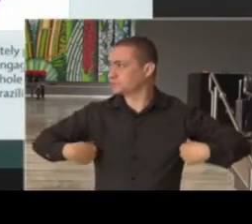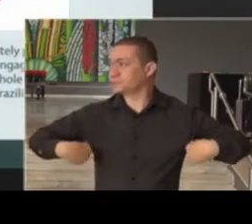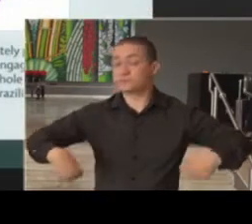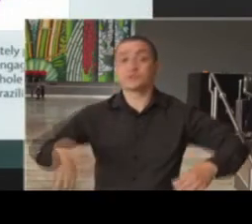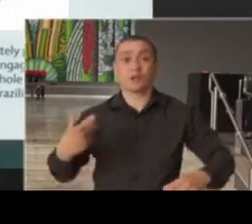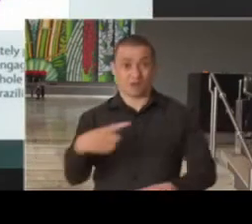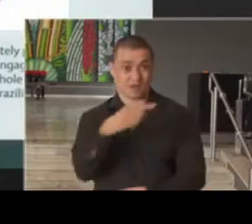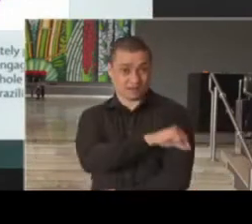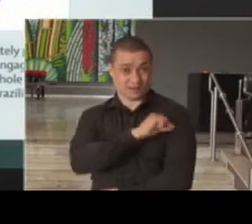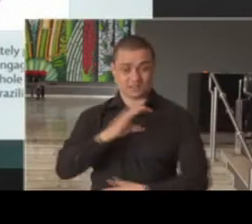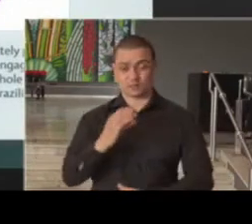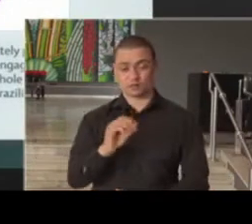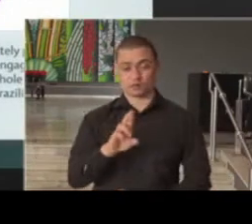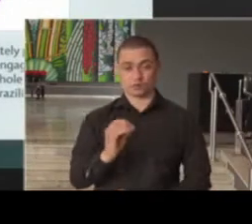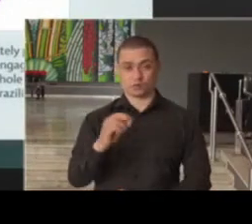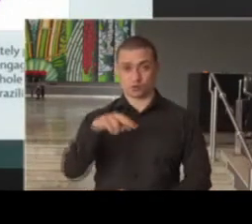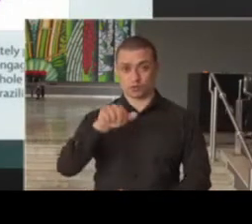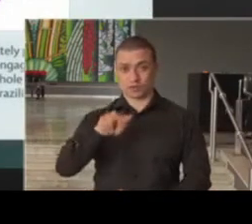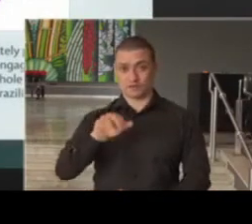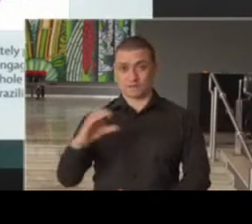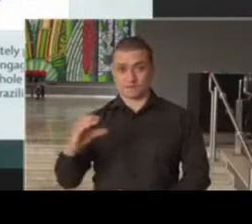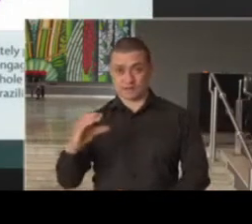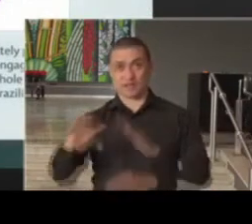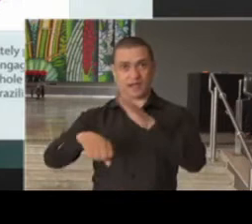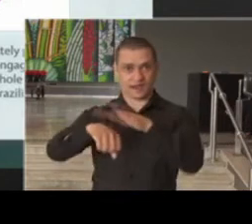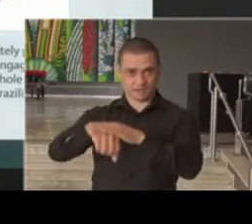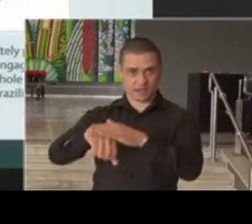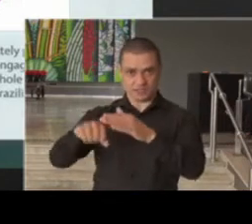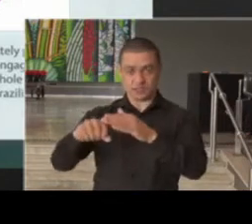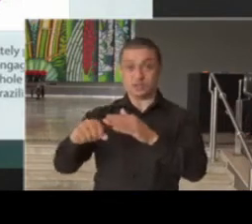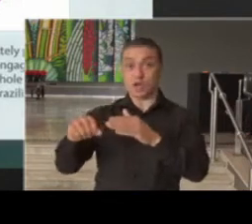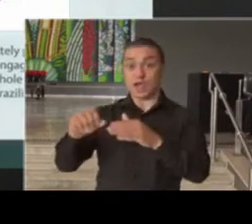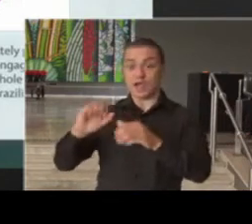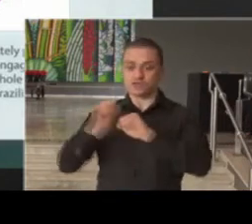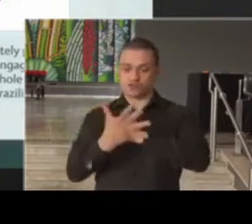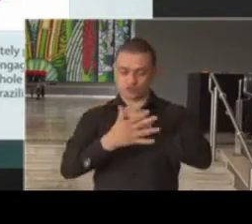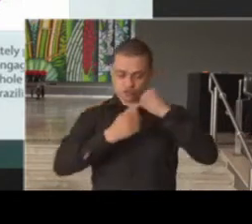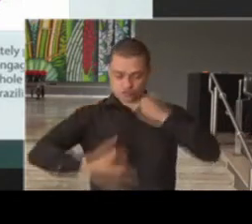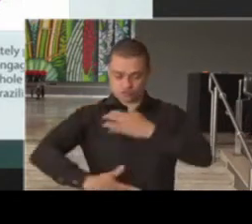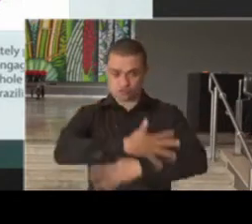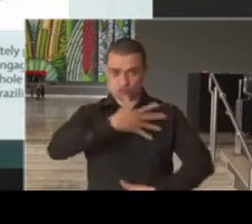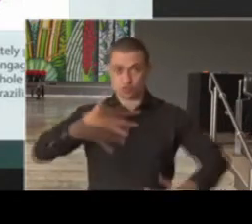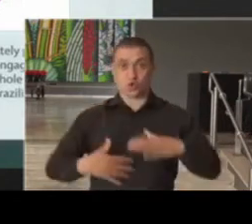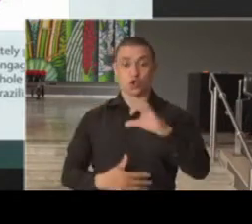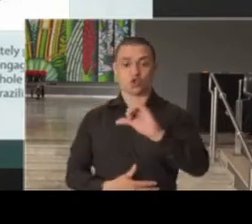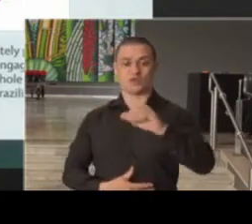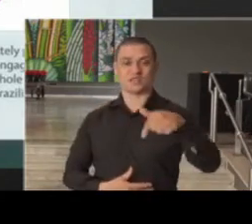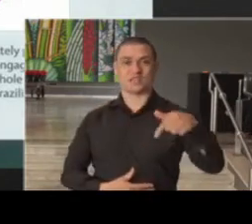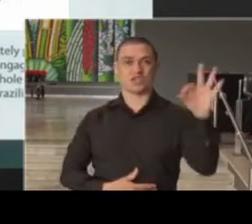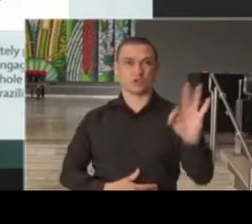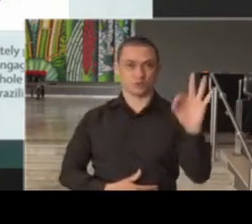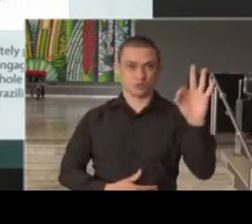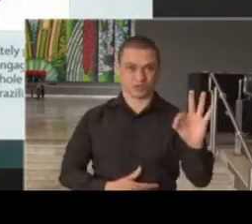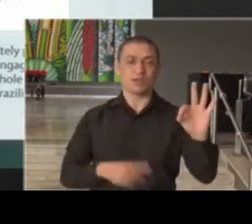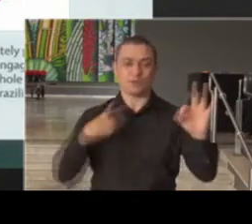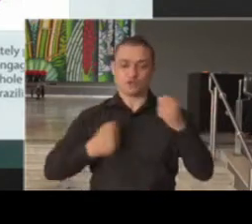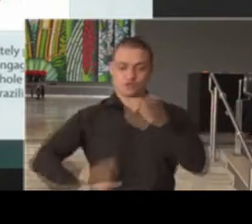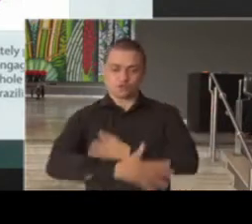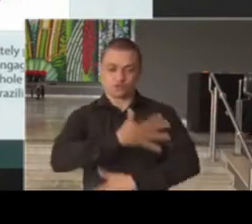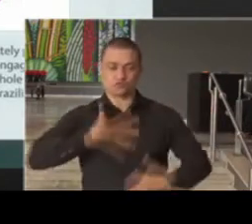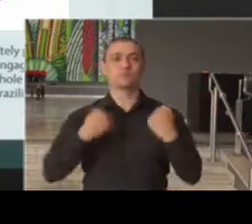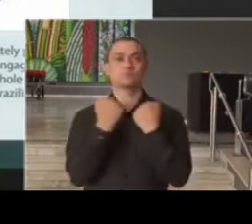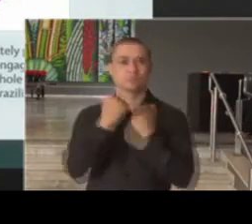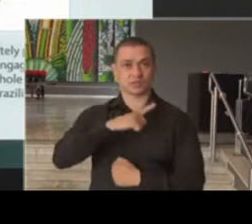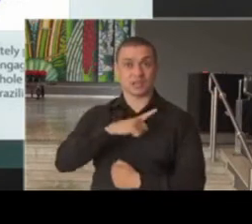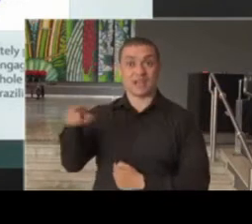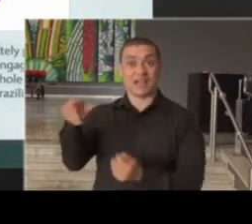Coronavac produz anticorpos contra o coronavírus em 97% dos casos. Segundo a revista científica